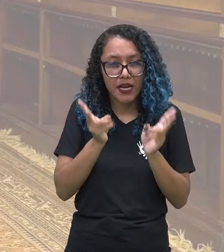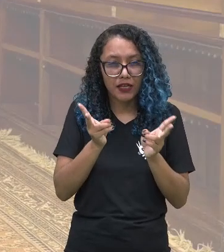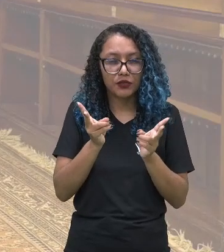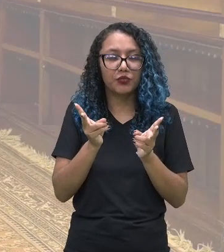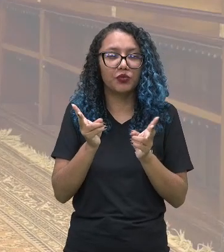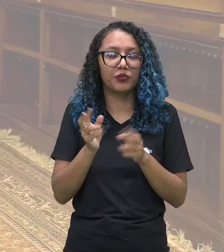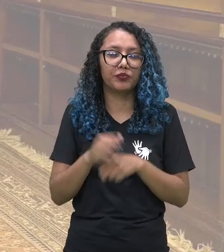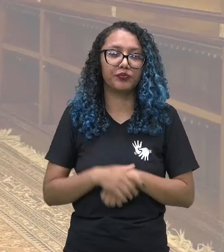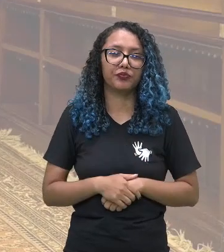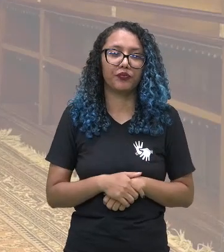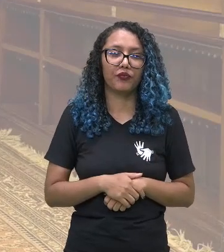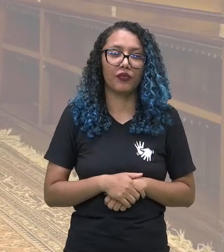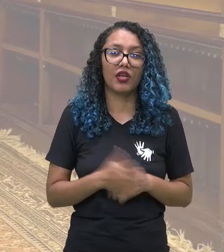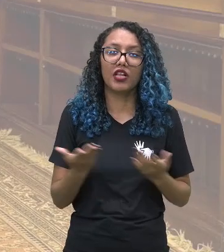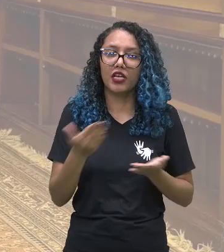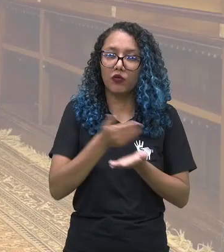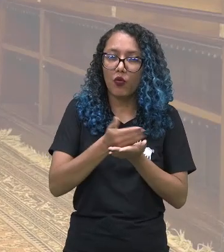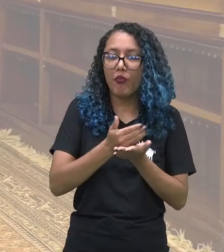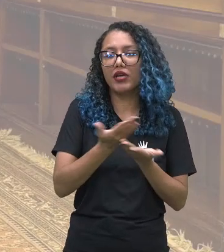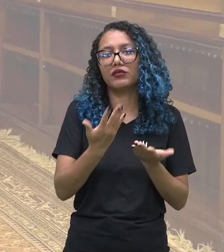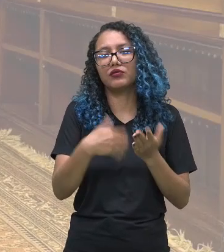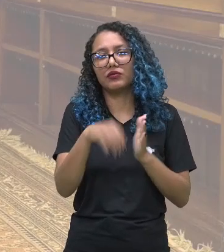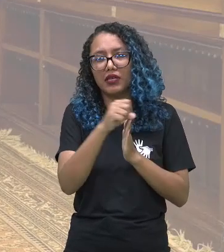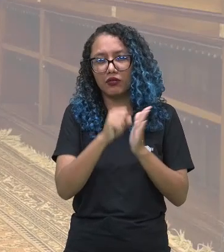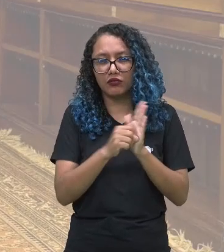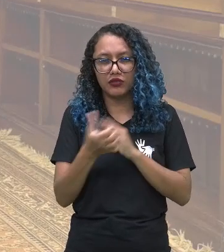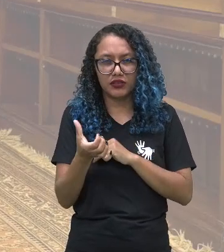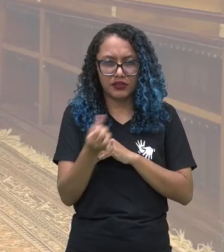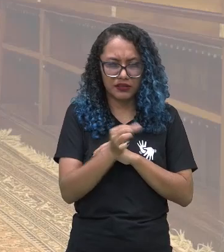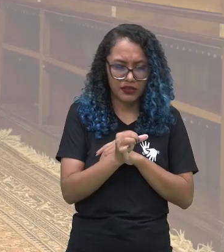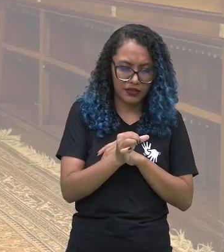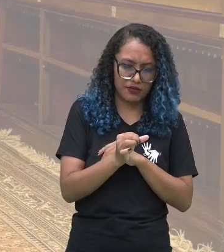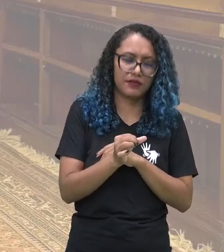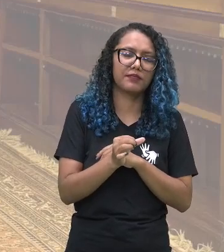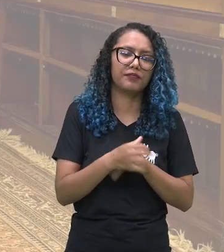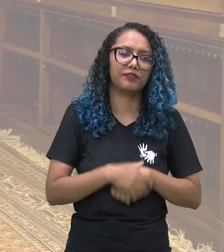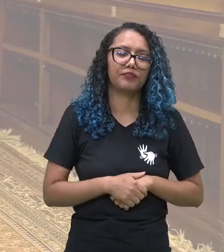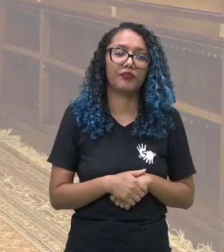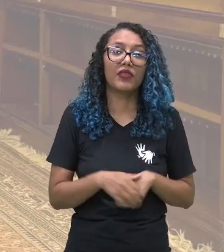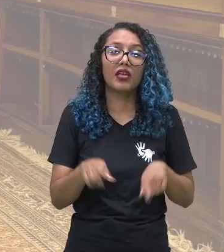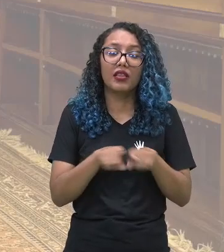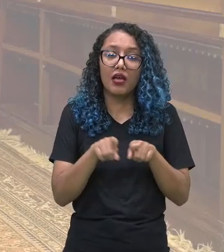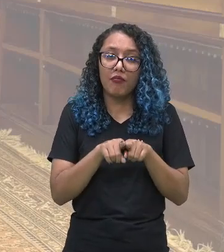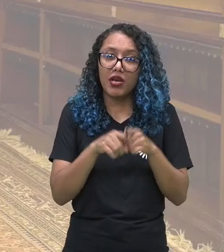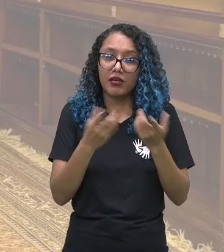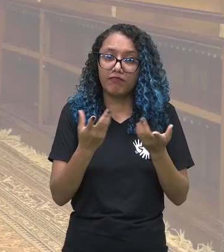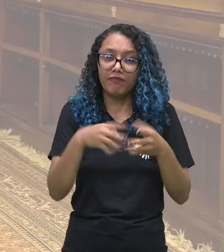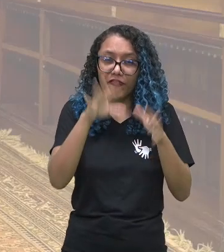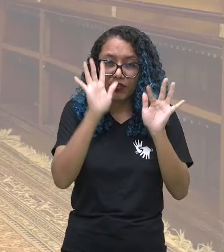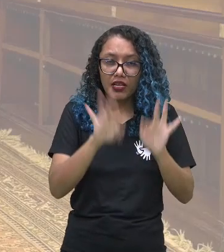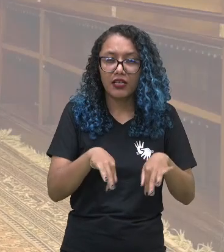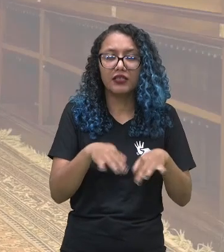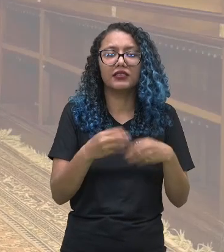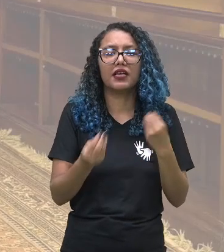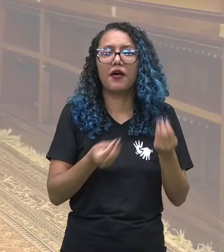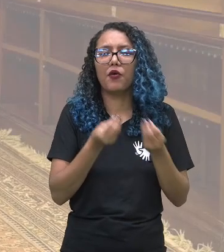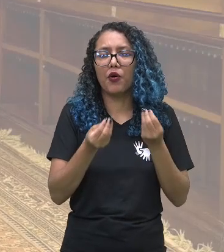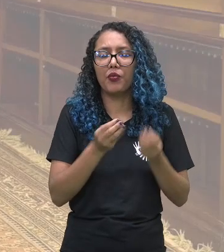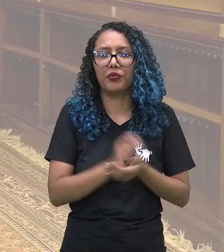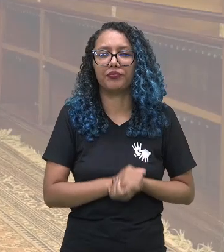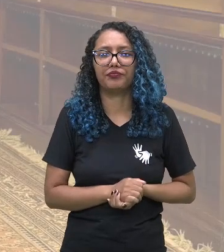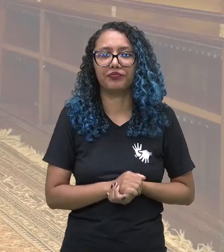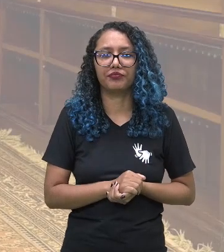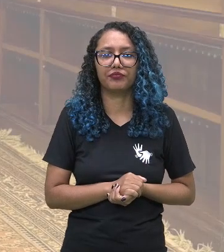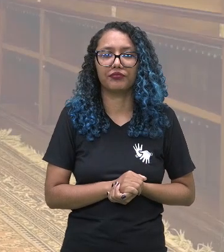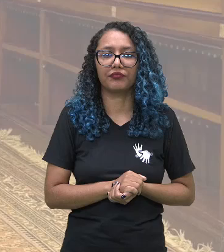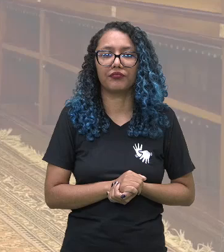XVI, na verdade, né? Lá pelo ano de 1500. E ele conclui, finalmente, sobre a insistência na